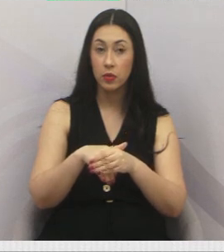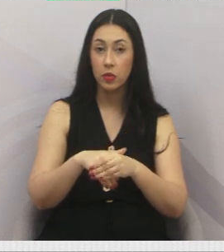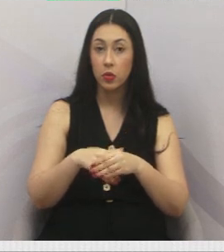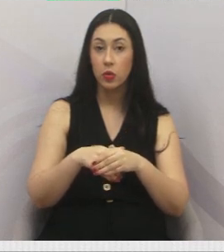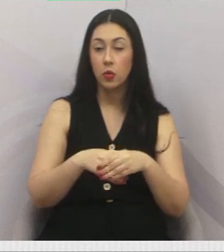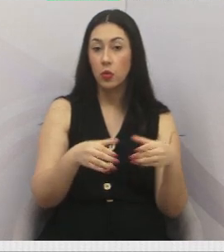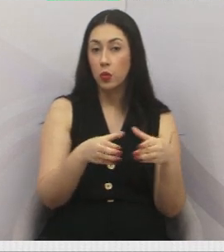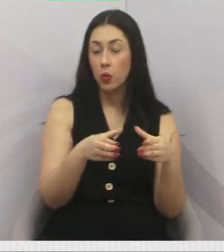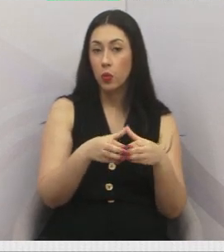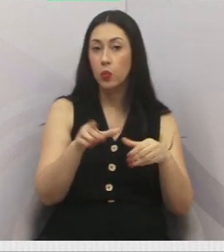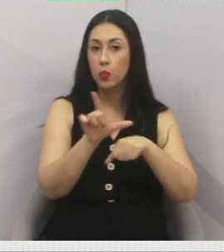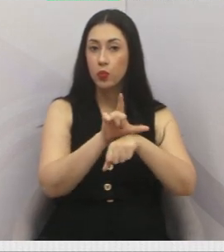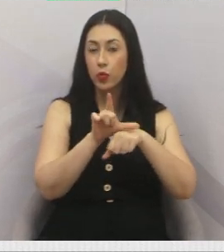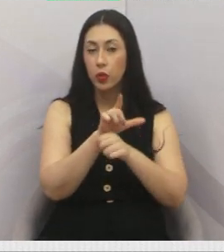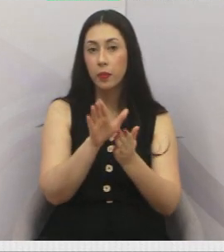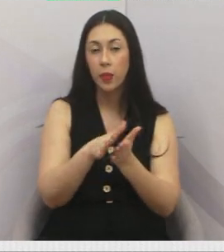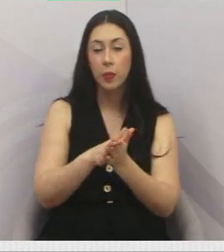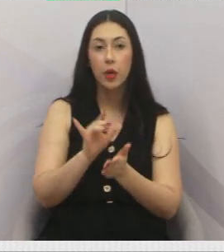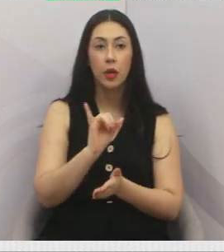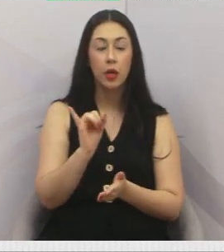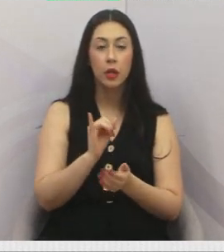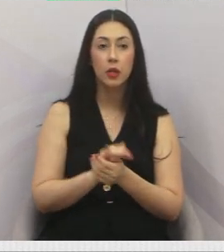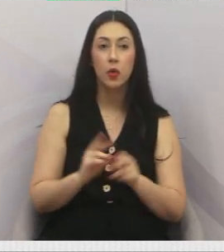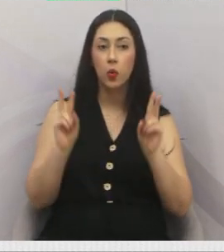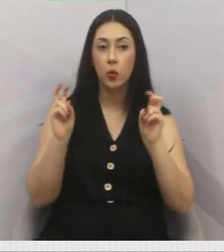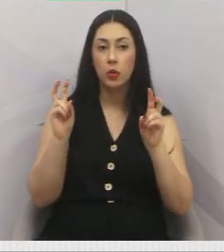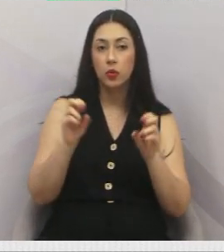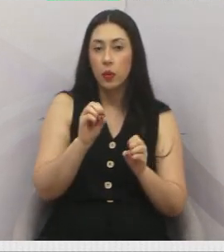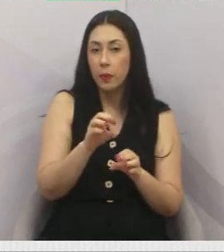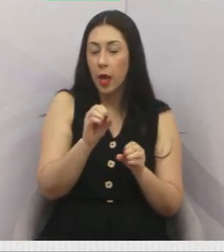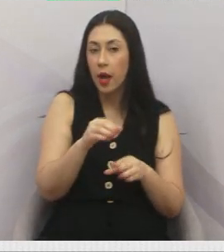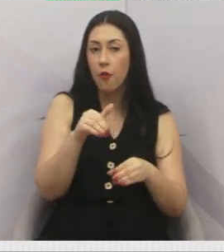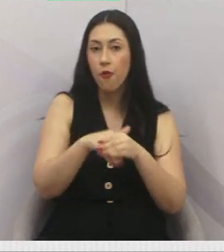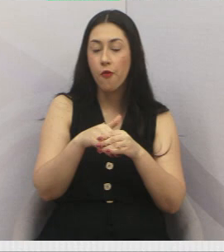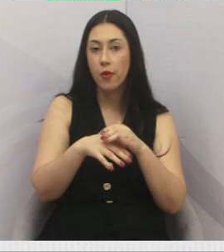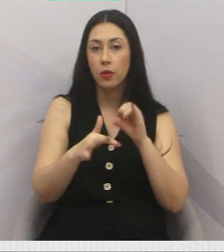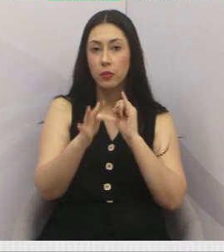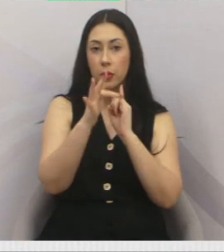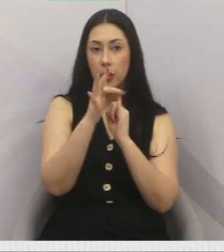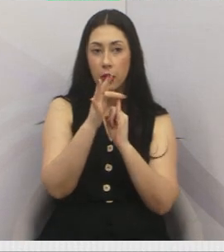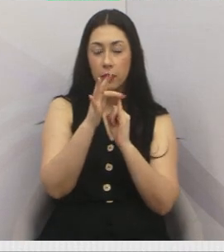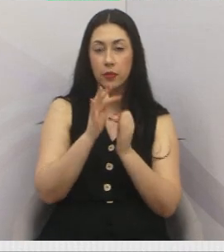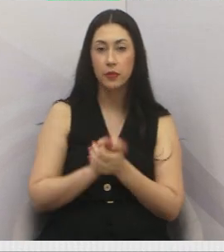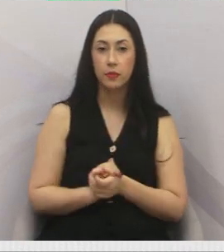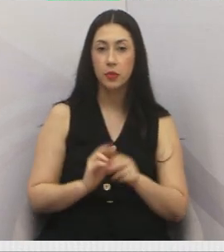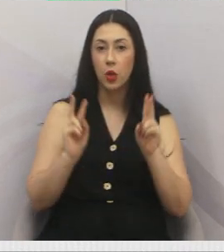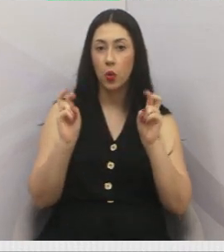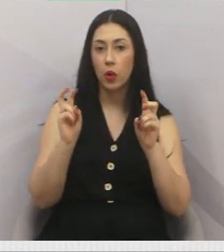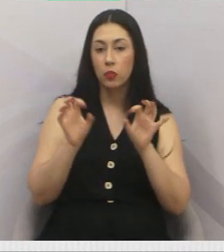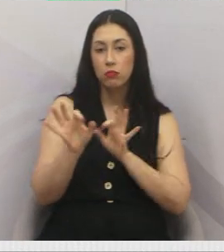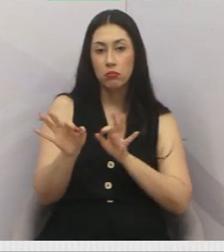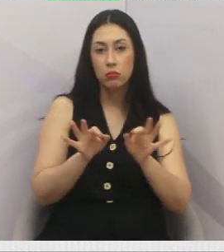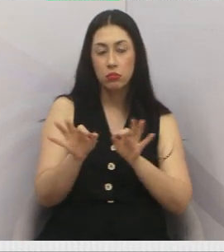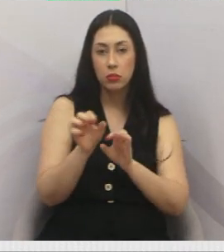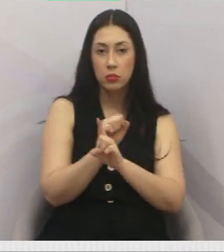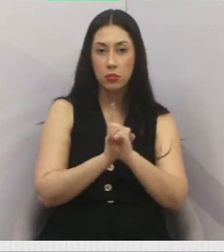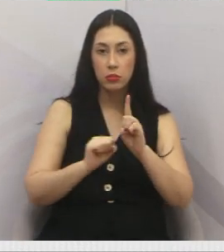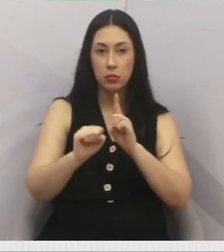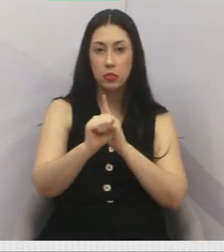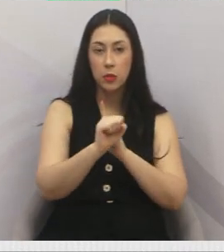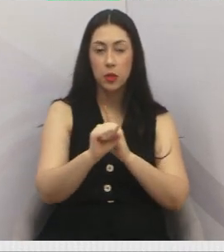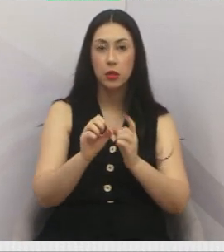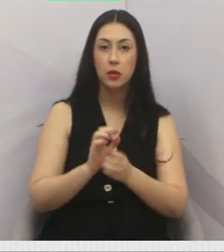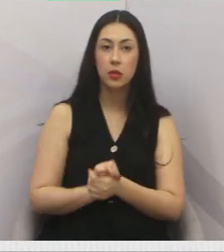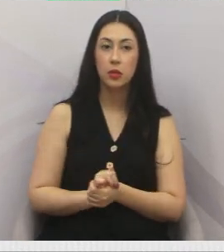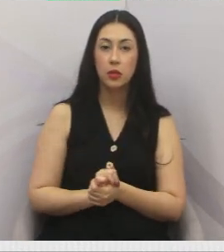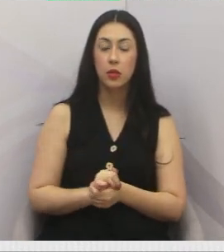Jacareí. Segmento Entidades Acadêmicas, um voto para Instituto Federal. Segmento Organização da Sociedade